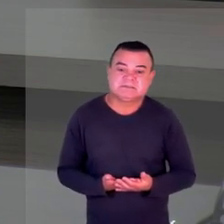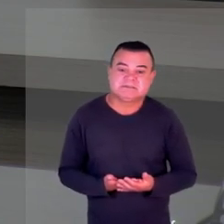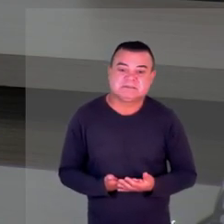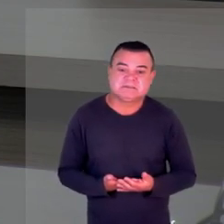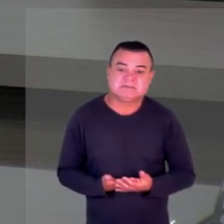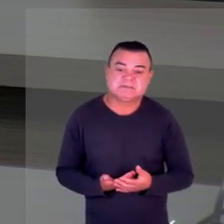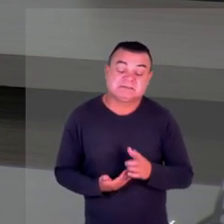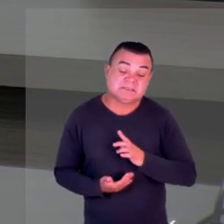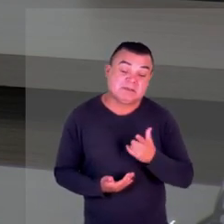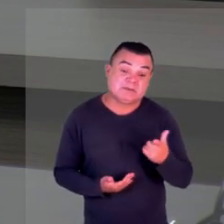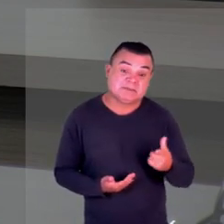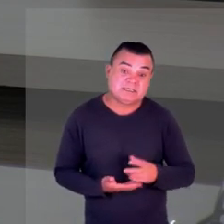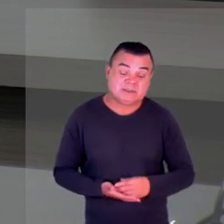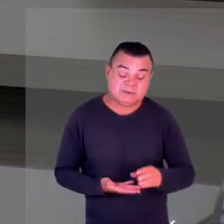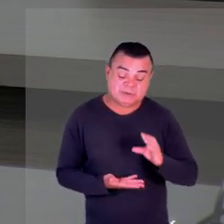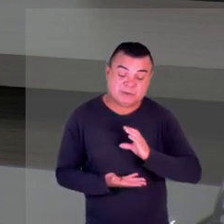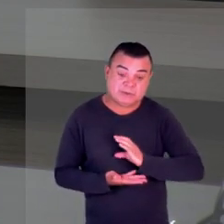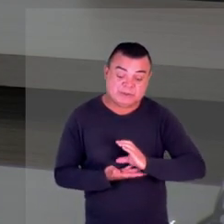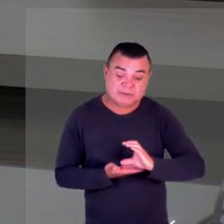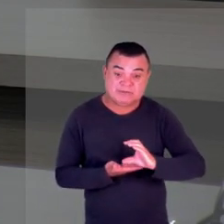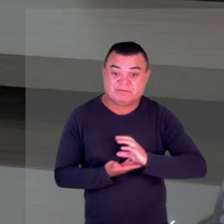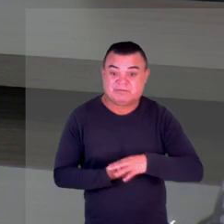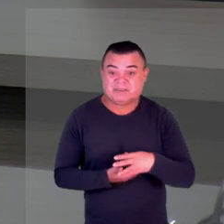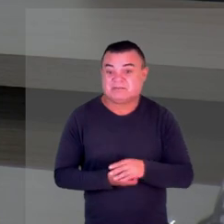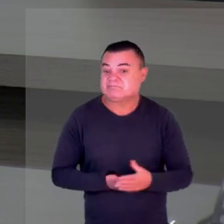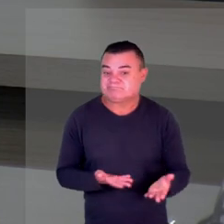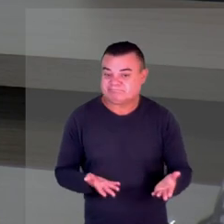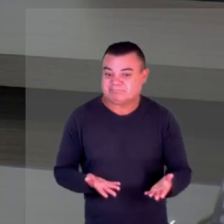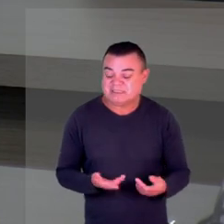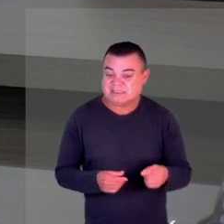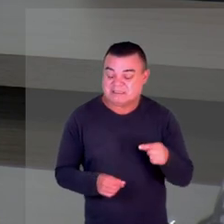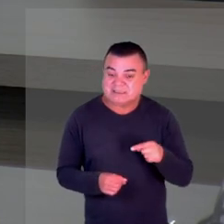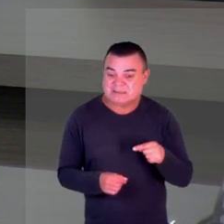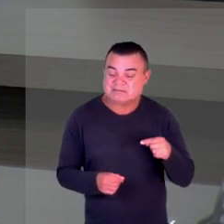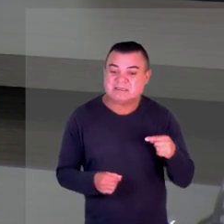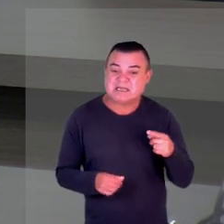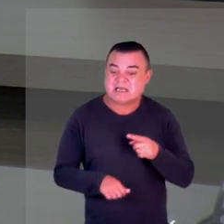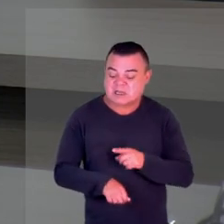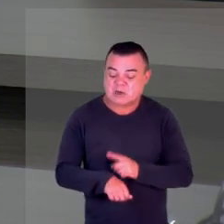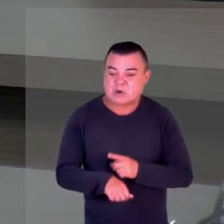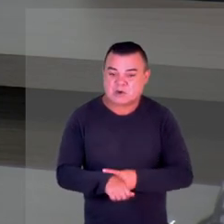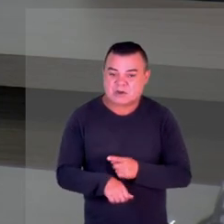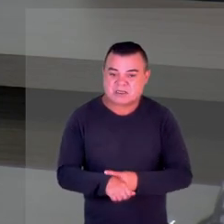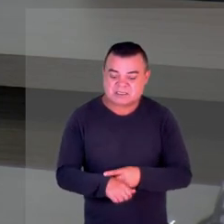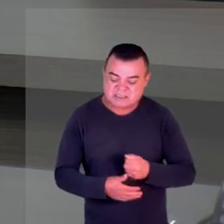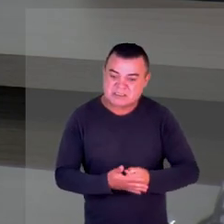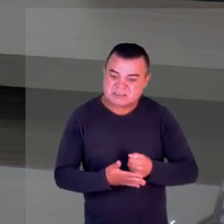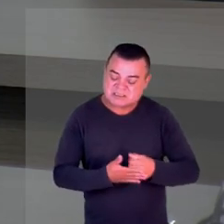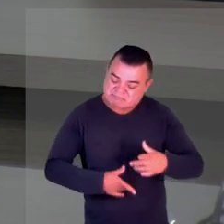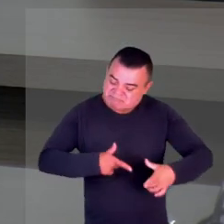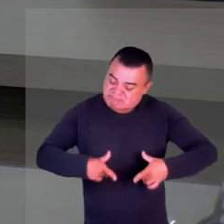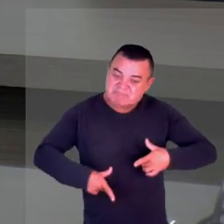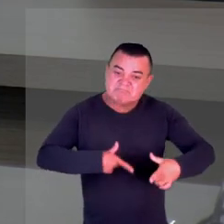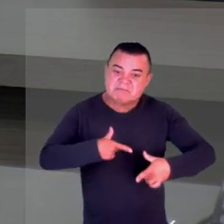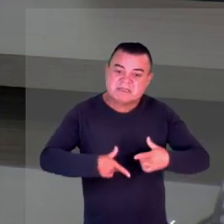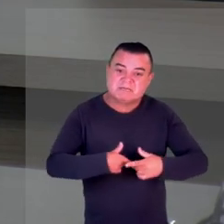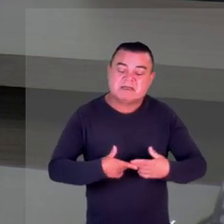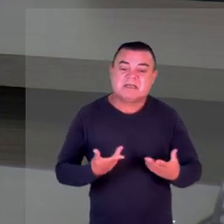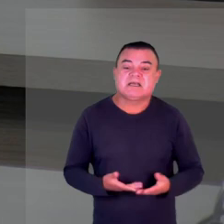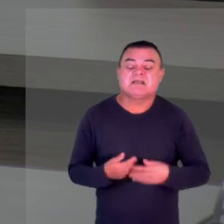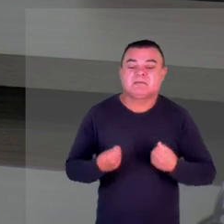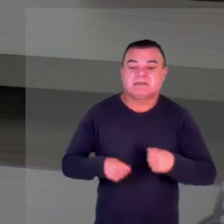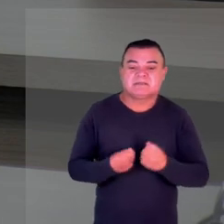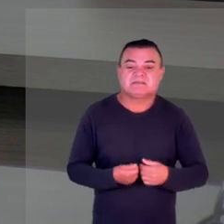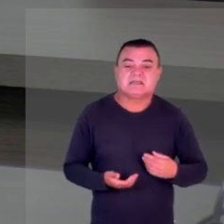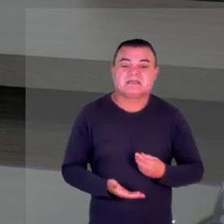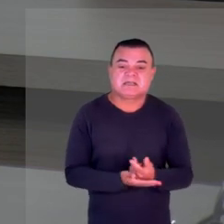né sem a parte financeira que é na hora da execução mesmo né dos planos é o que é o que é que é importante o